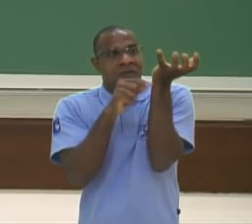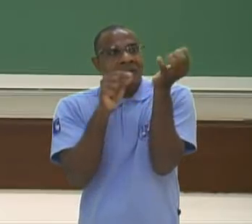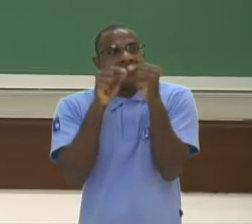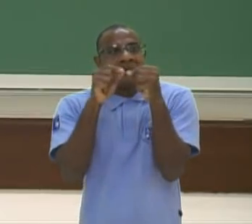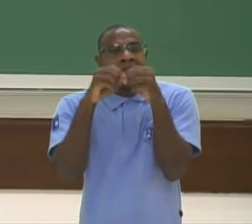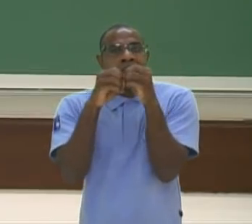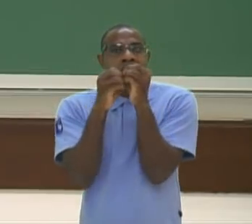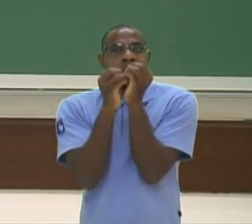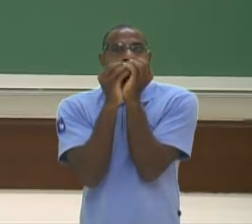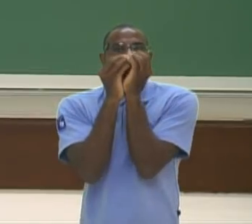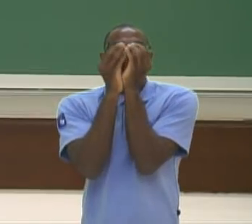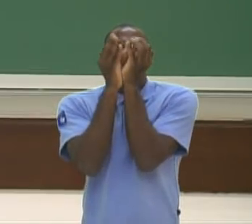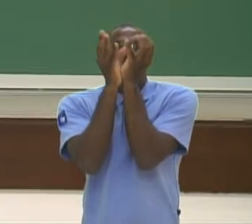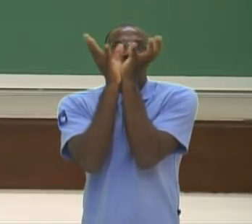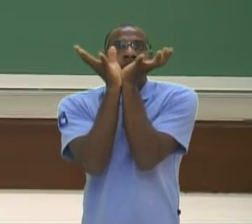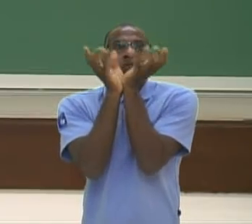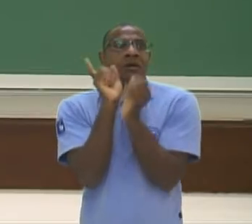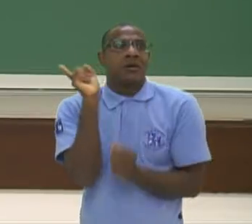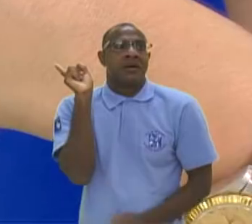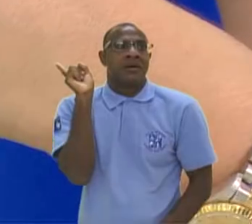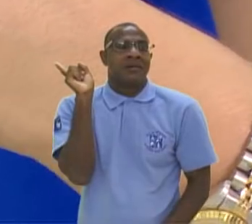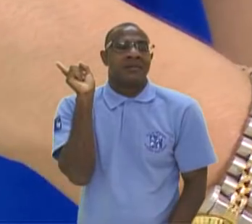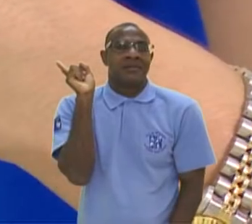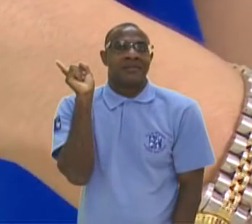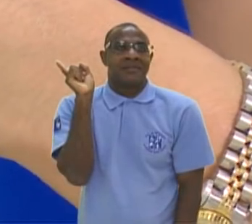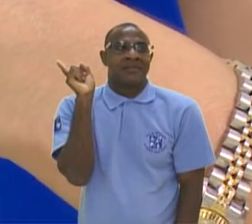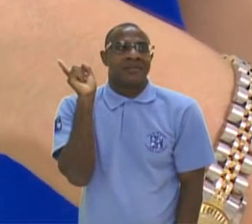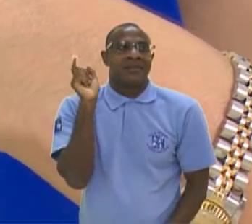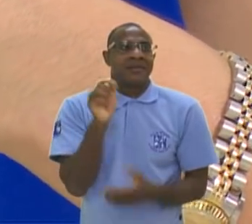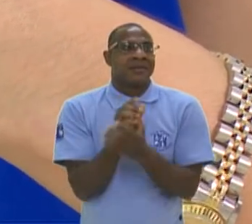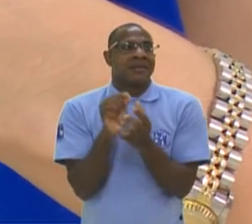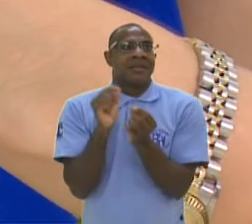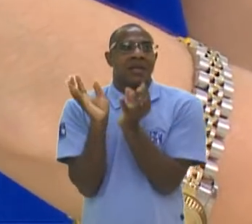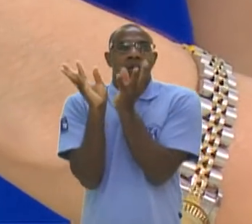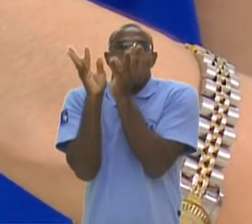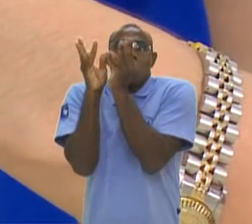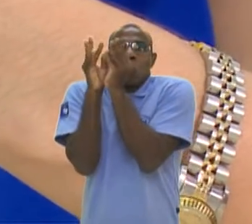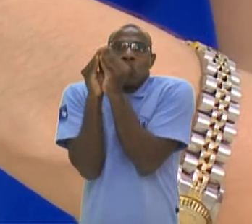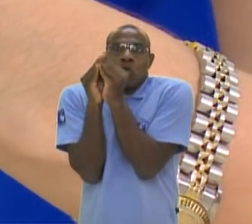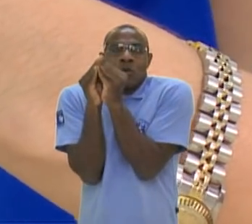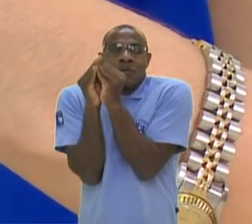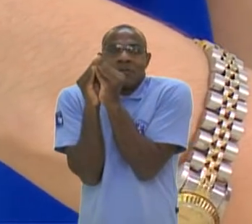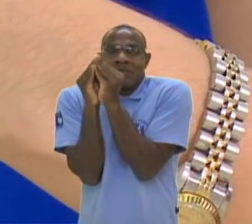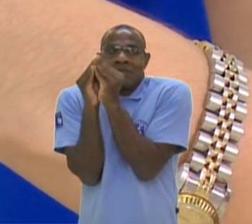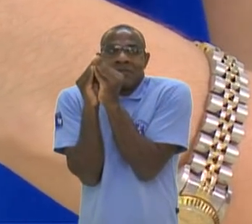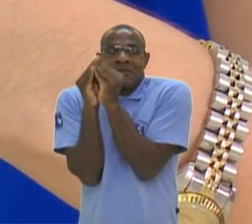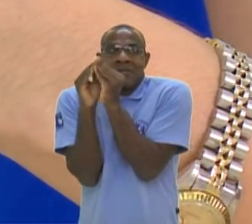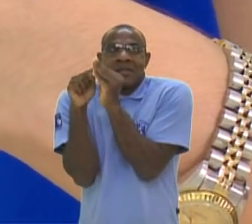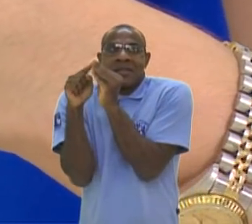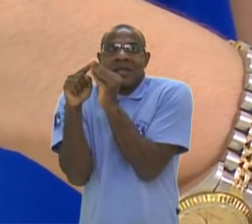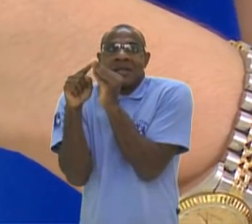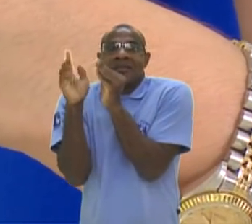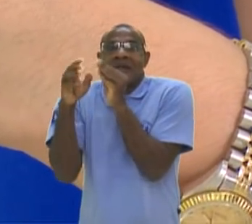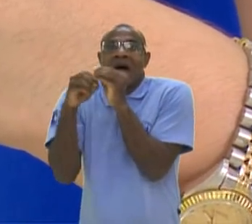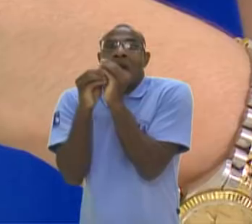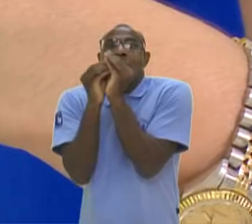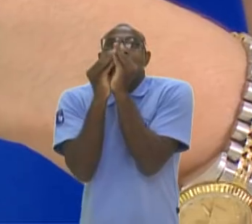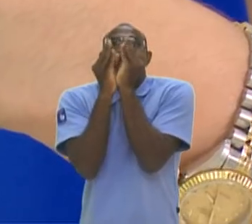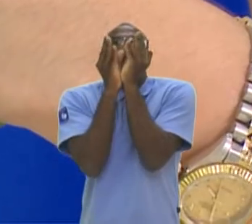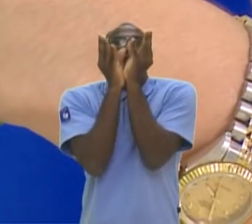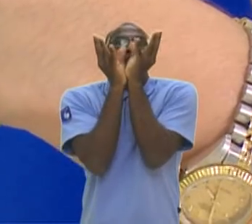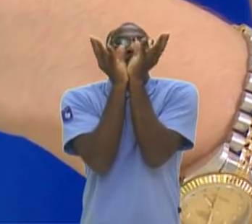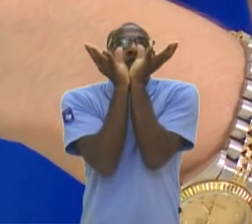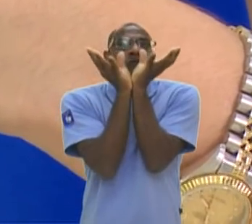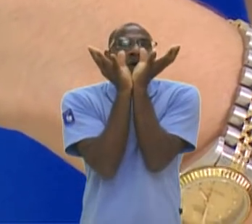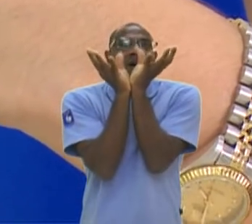flor abrir, ó. A gente tem exemplos aqui, ó, do botão que está fechado e a gente tem exemplo da flor que já abriu. Então